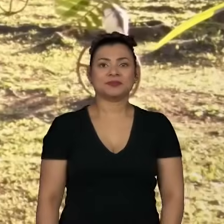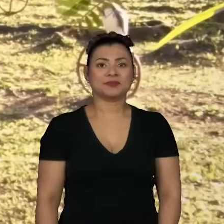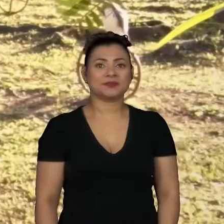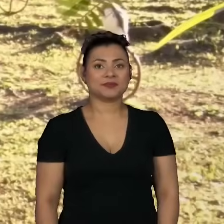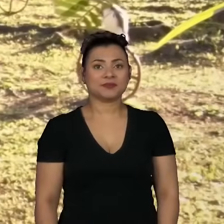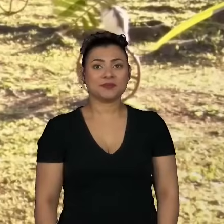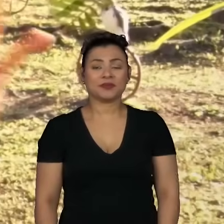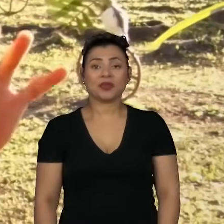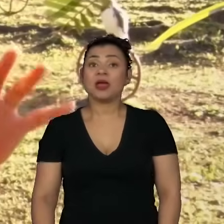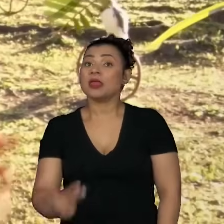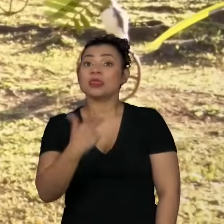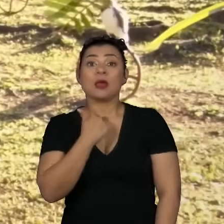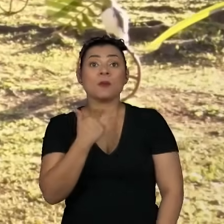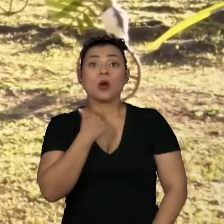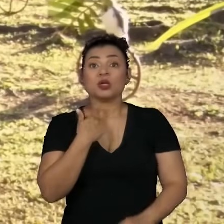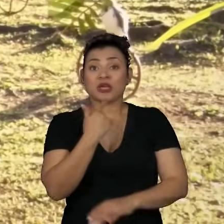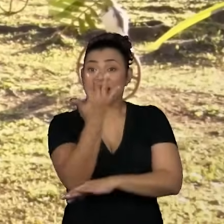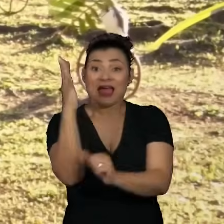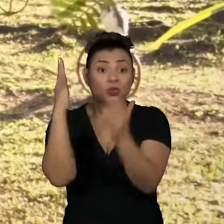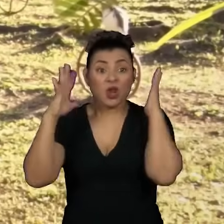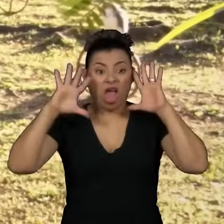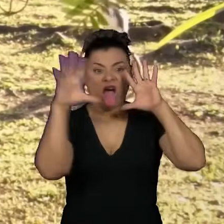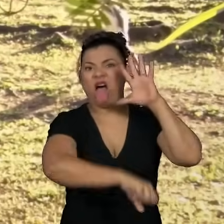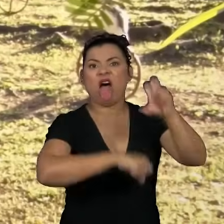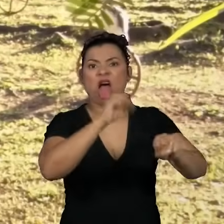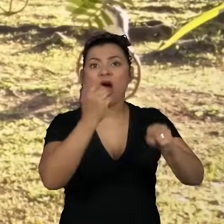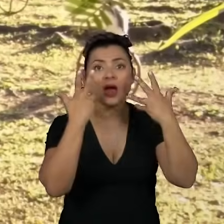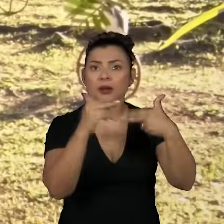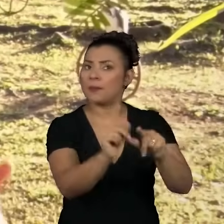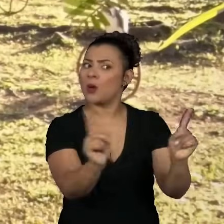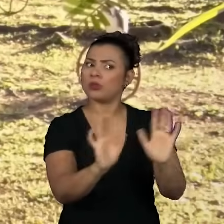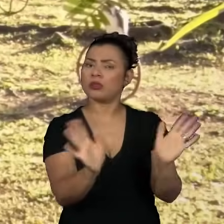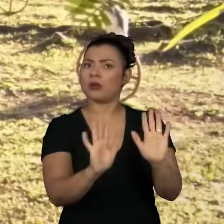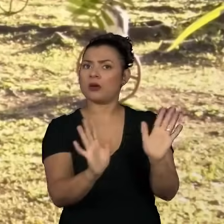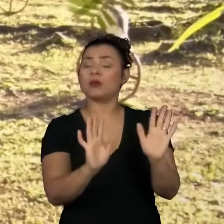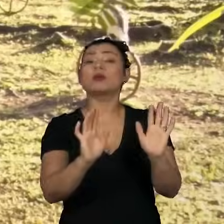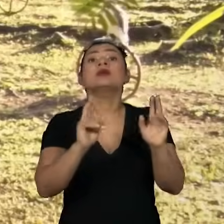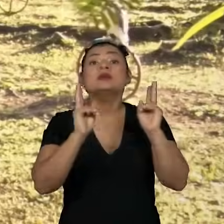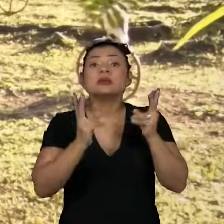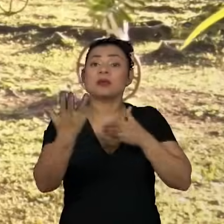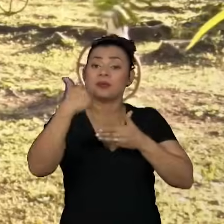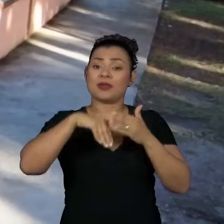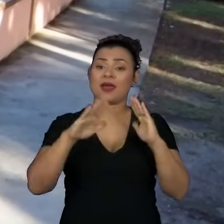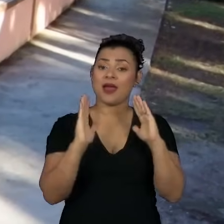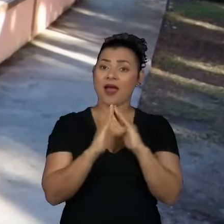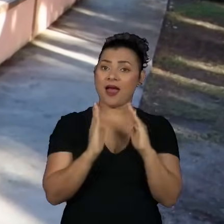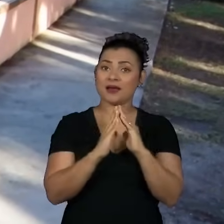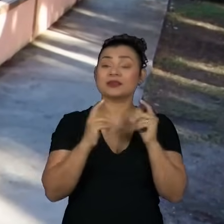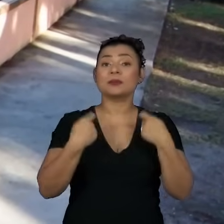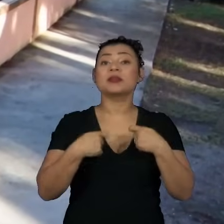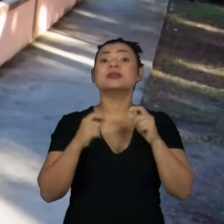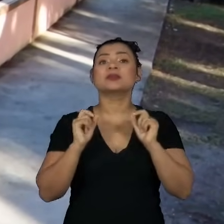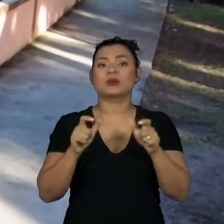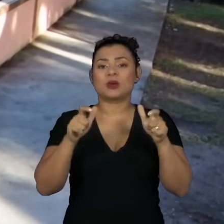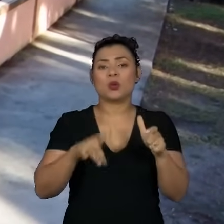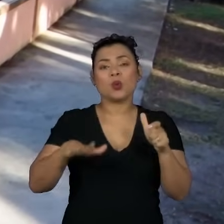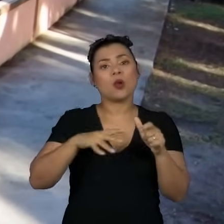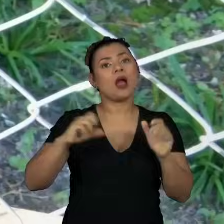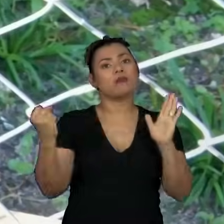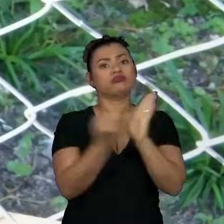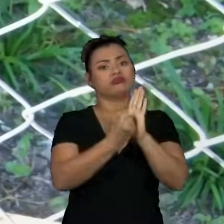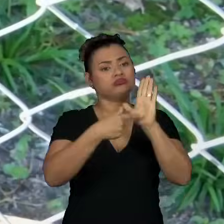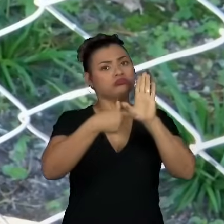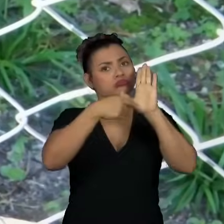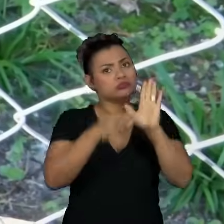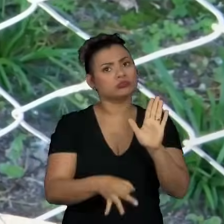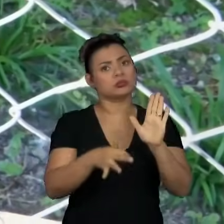Não se pode retirar animal nenhum da natureza. Todo animal que a gente pode ter em casa precisa ser adquirido num criadouro regulamentado, então esse